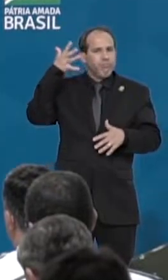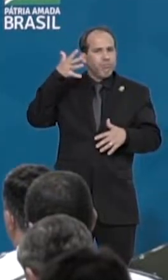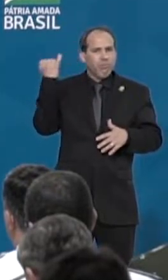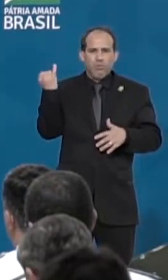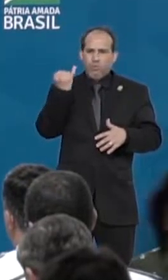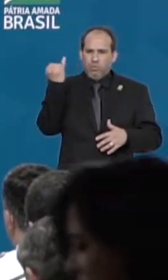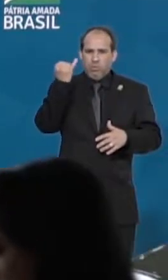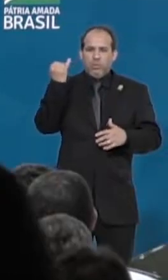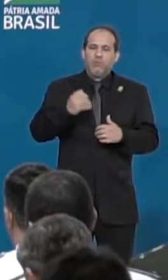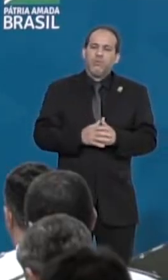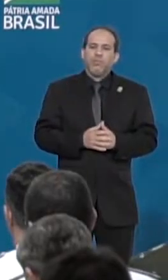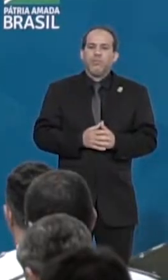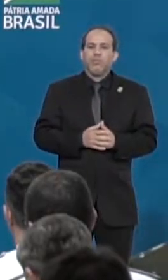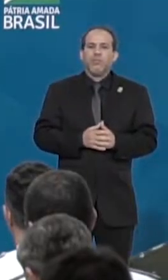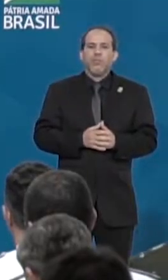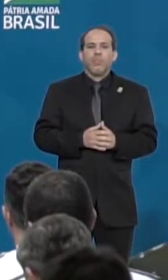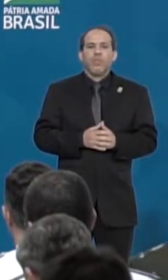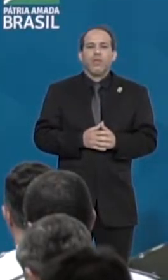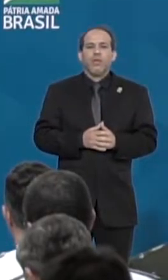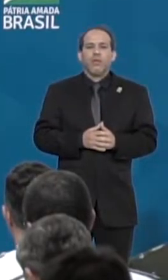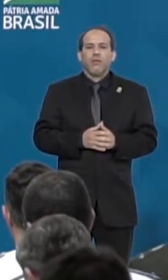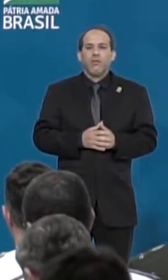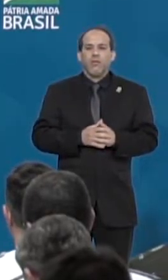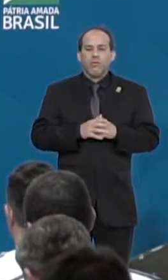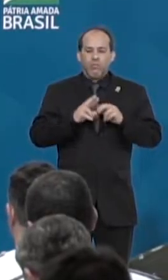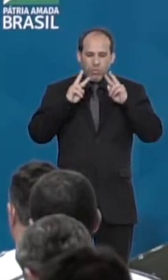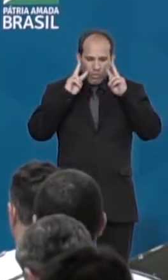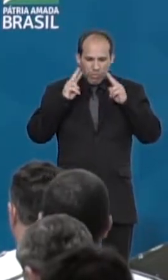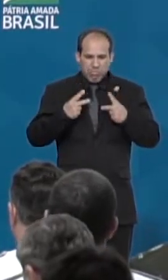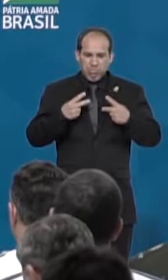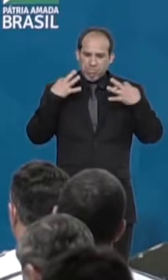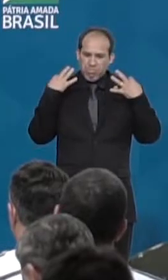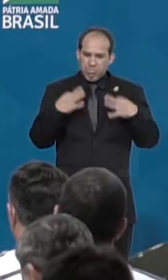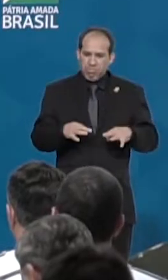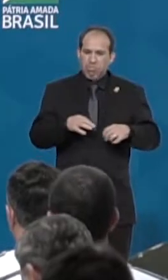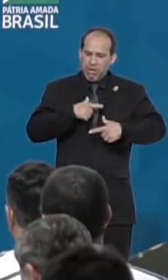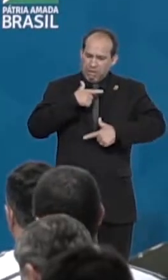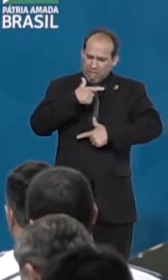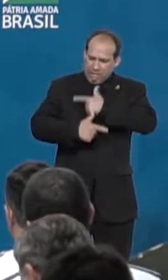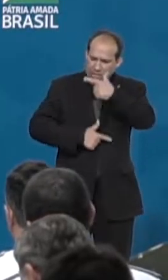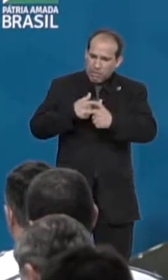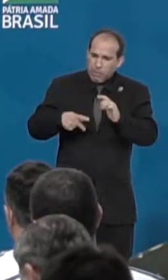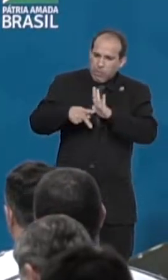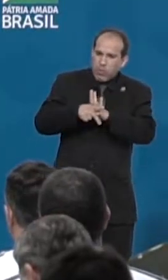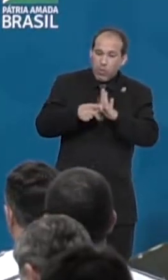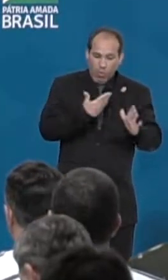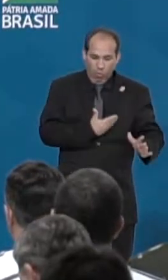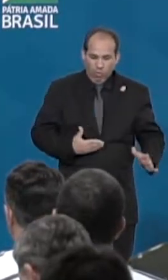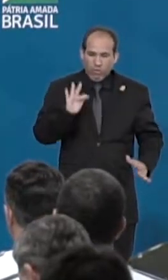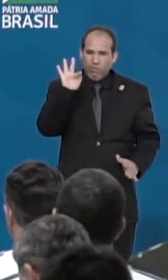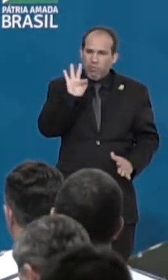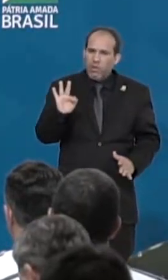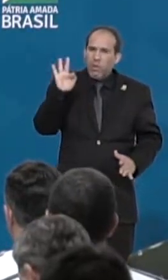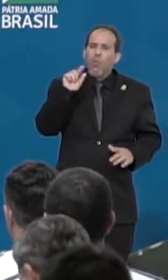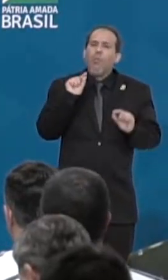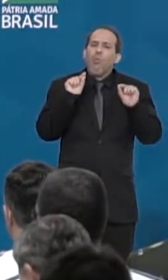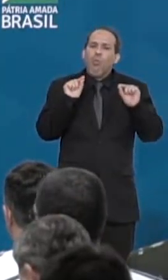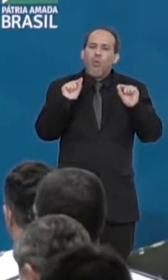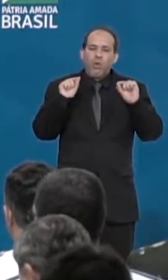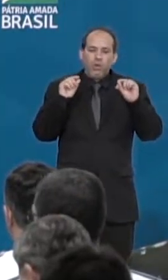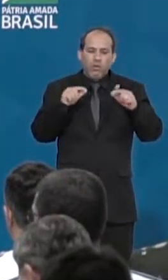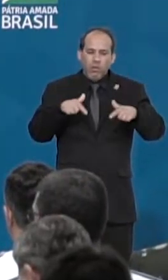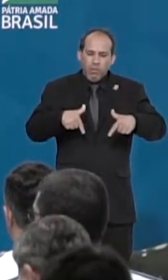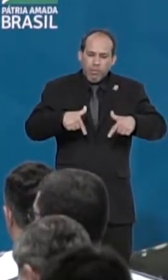importante. Inicio reconhecendo o trabalho feito pelo governo federal na busca de